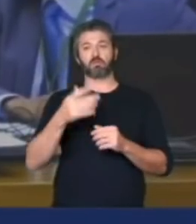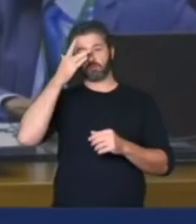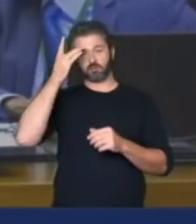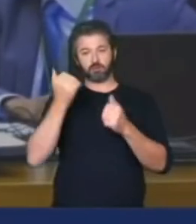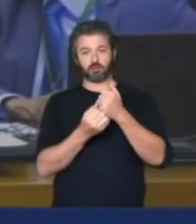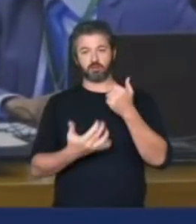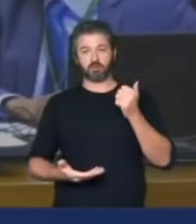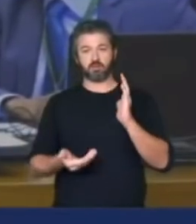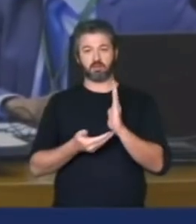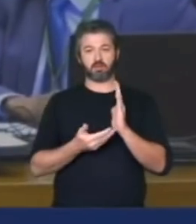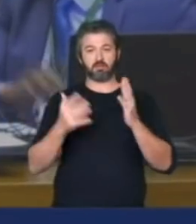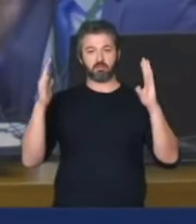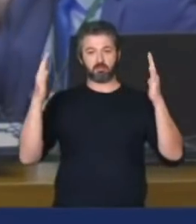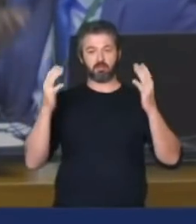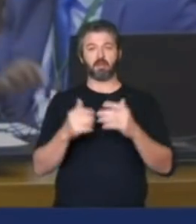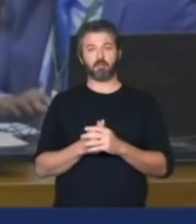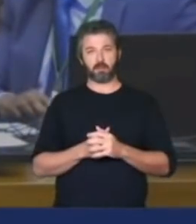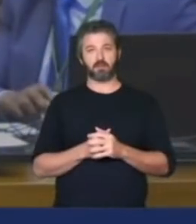diretora, parabenizando-os e